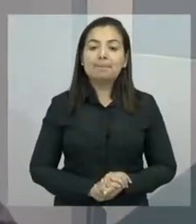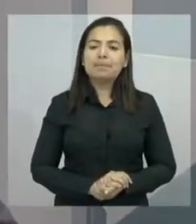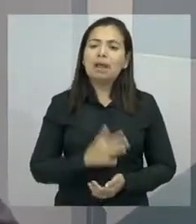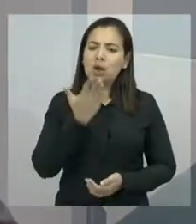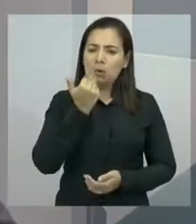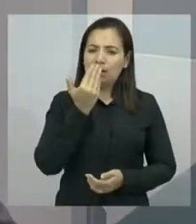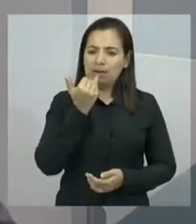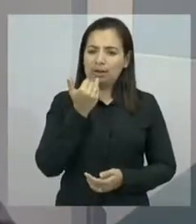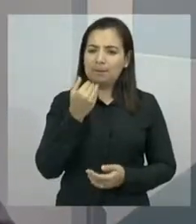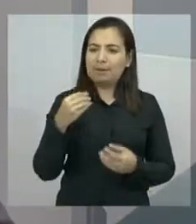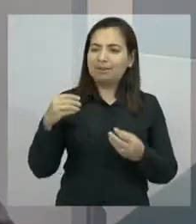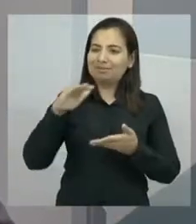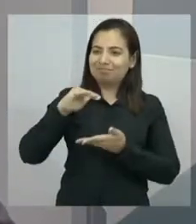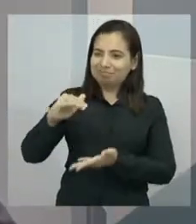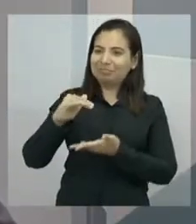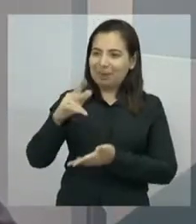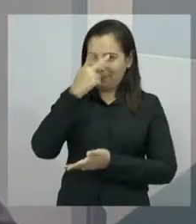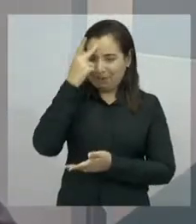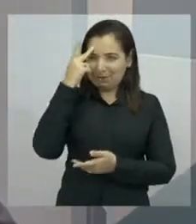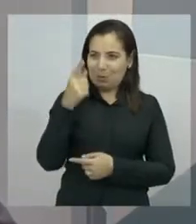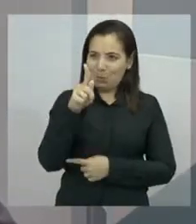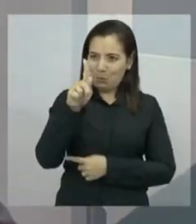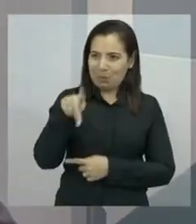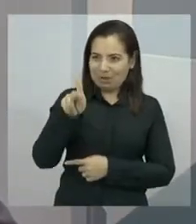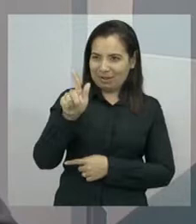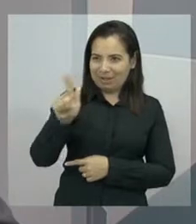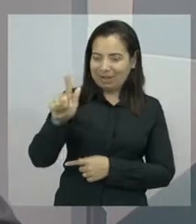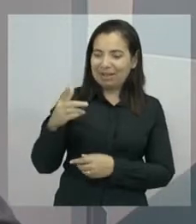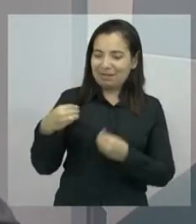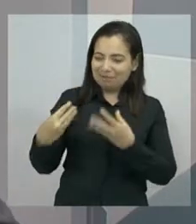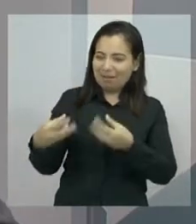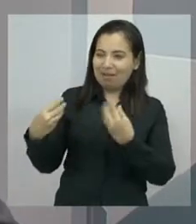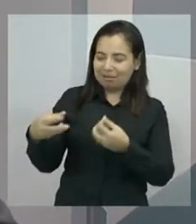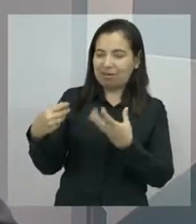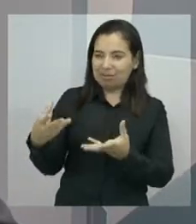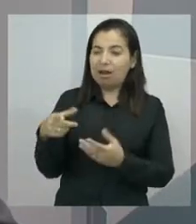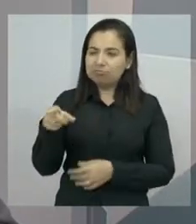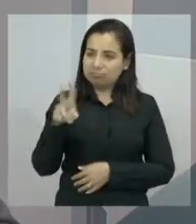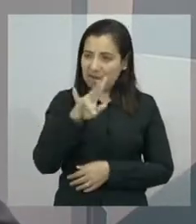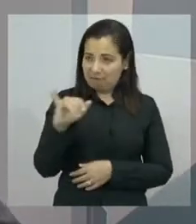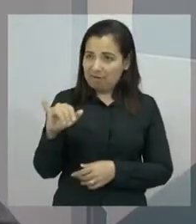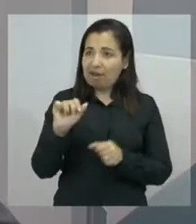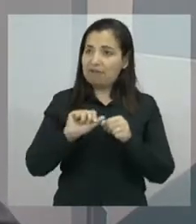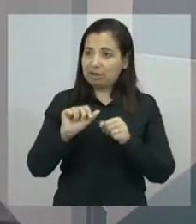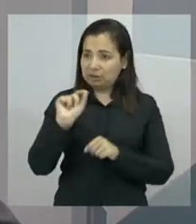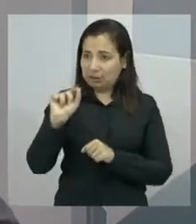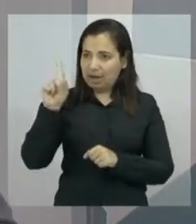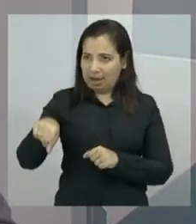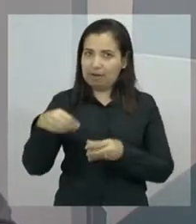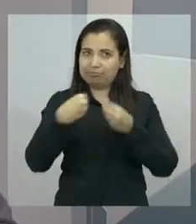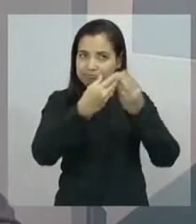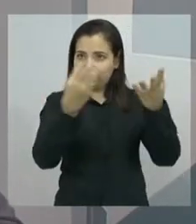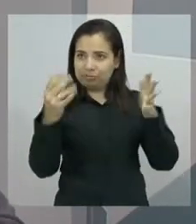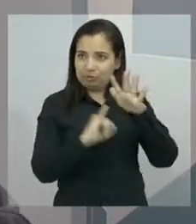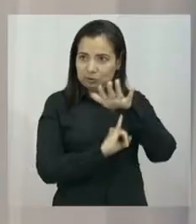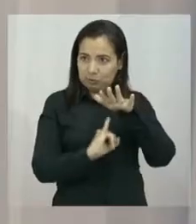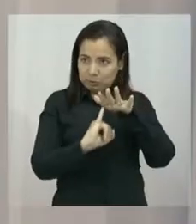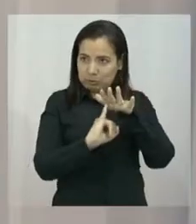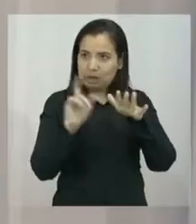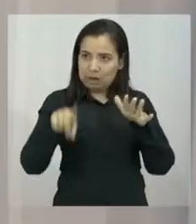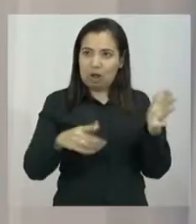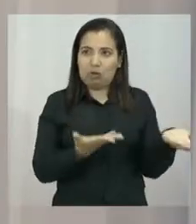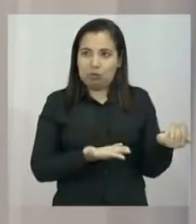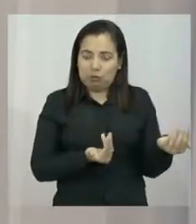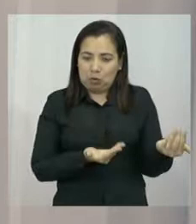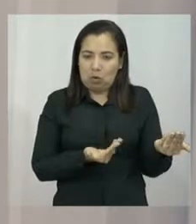são doados, anteriormente a senhora me falava, doados para instituições, entre elas o Desafio Jovem, né? Que justamente tem